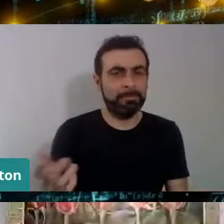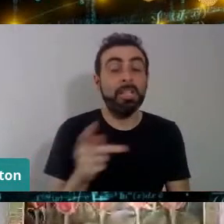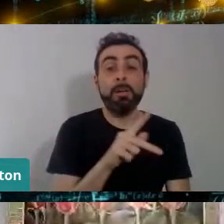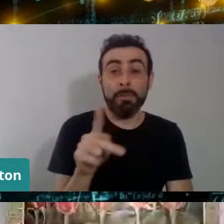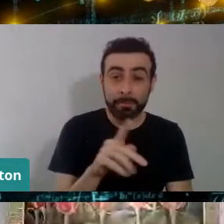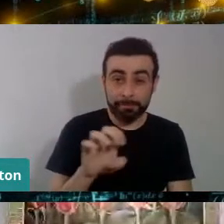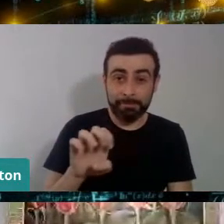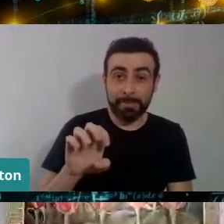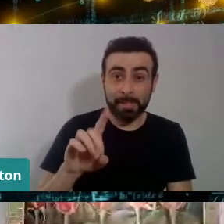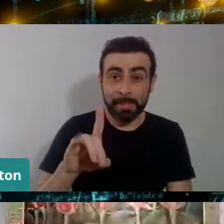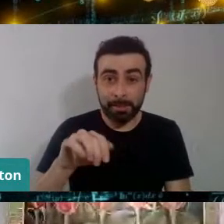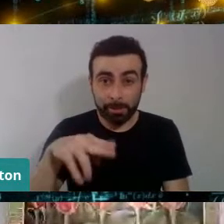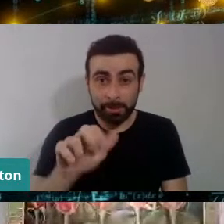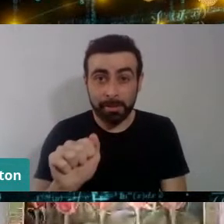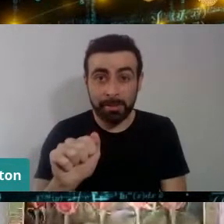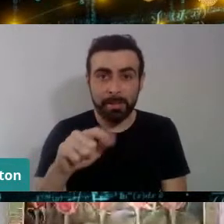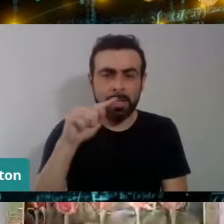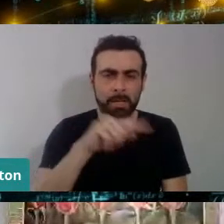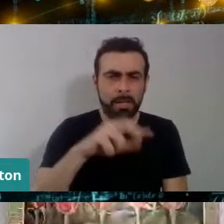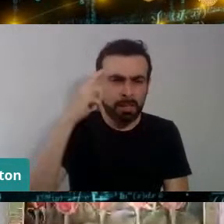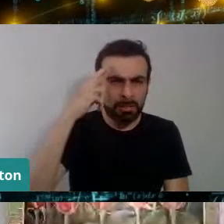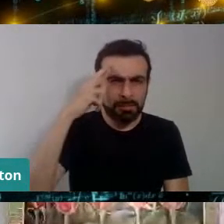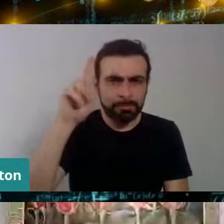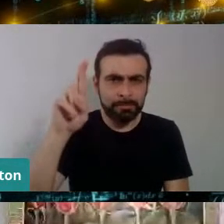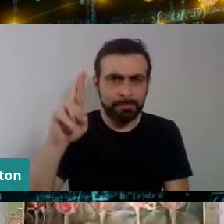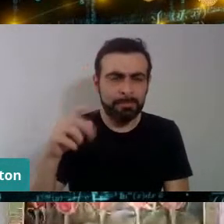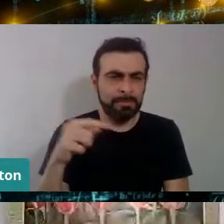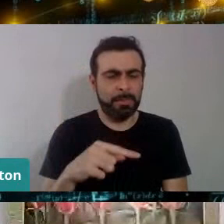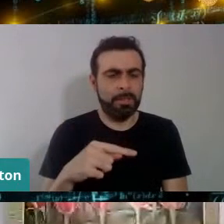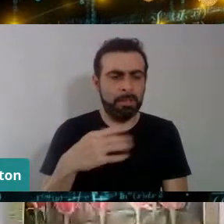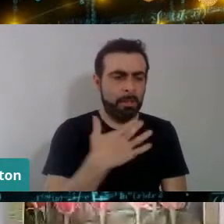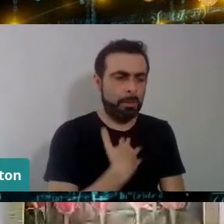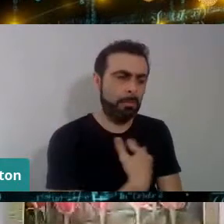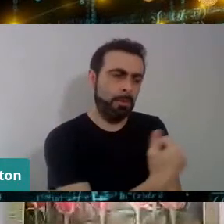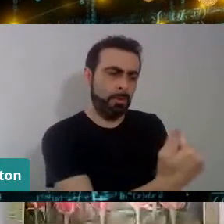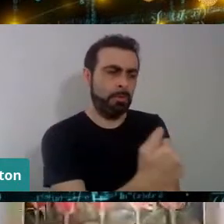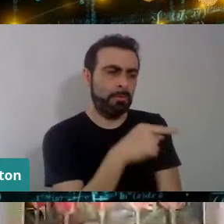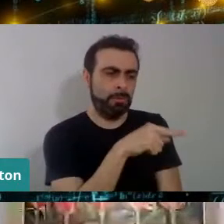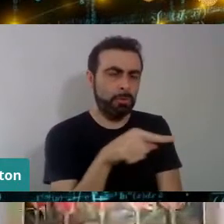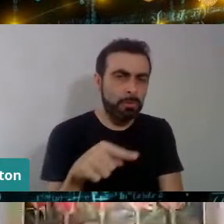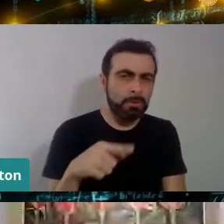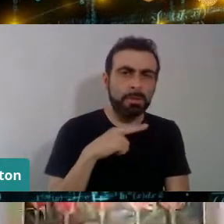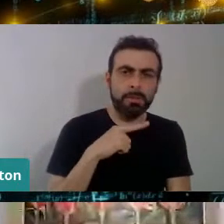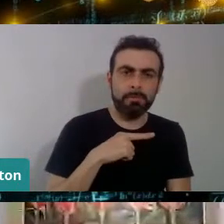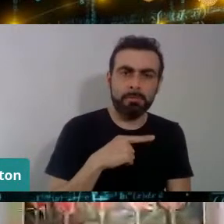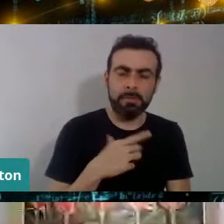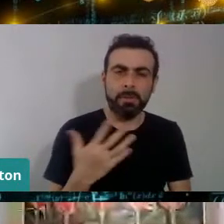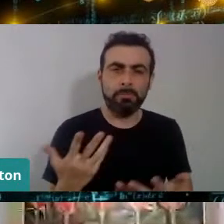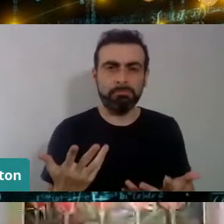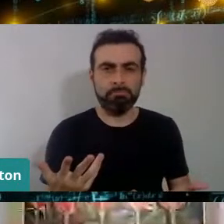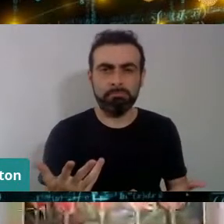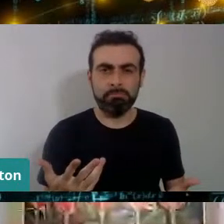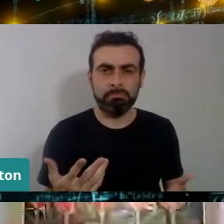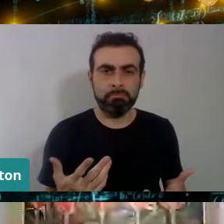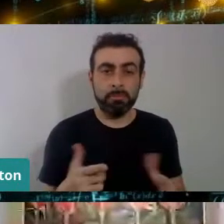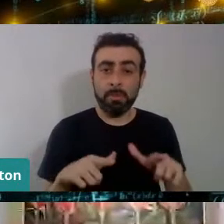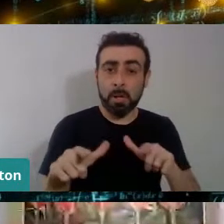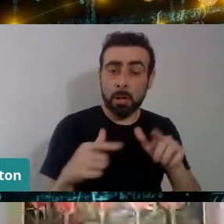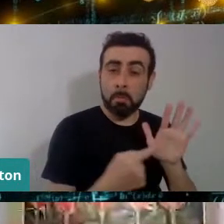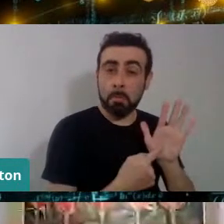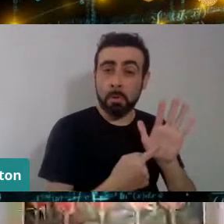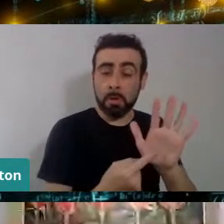a professora Edila ela era diretora na época, ela me convidou para fazer um trabalho de